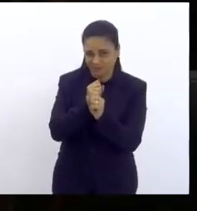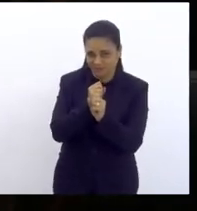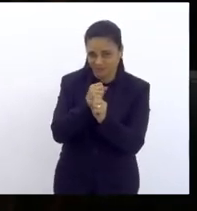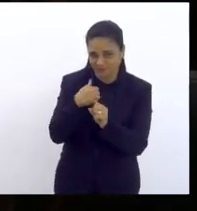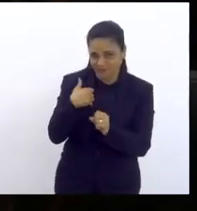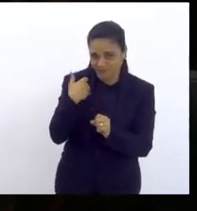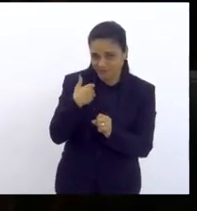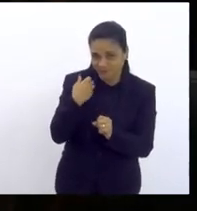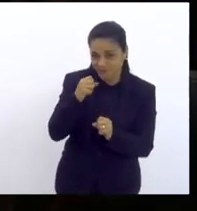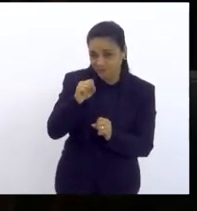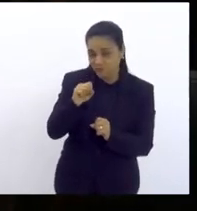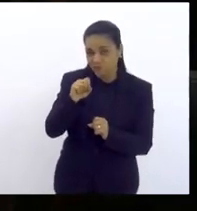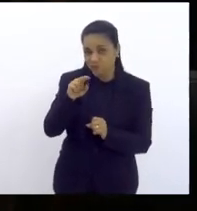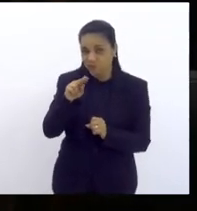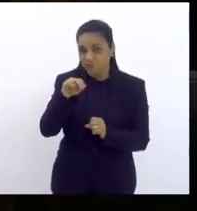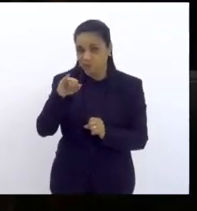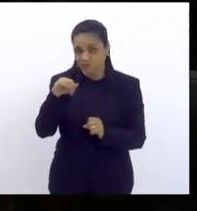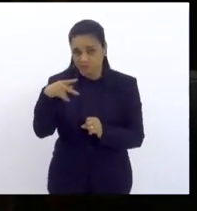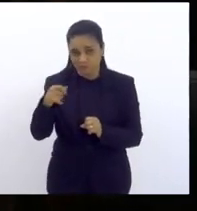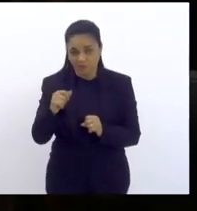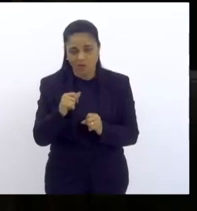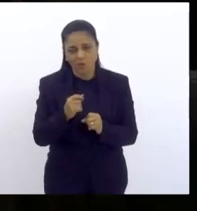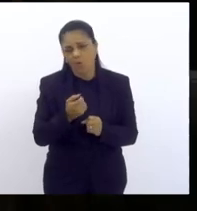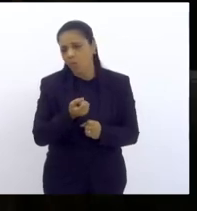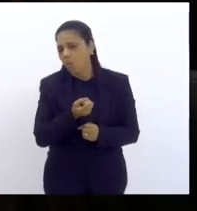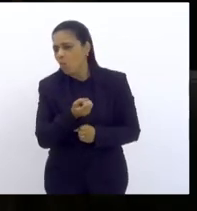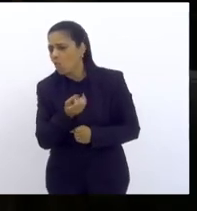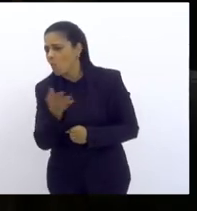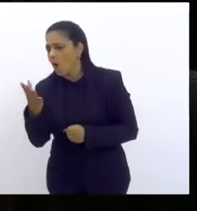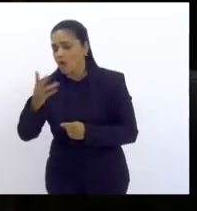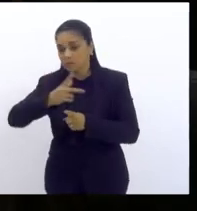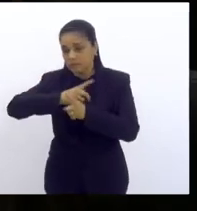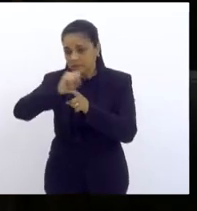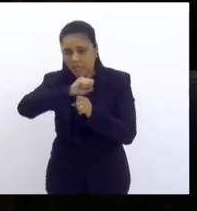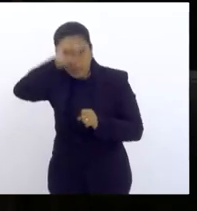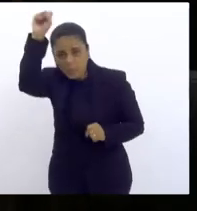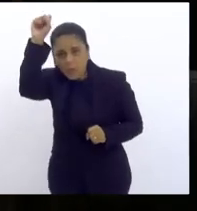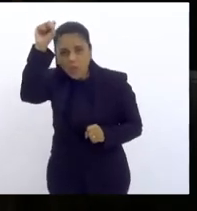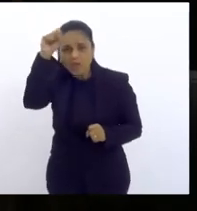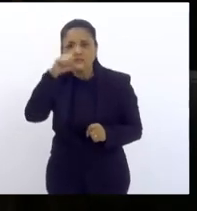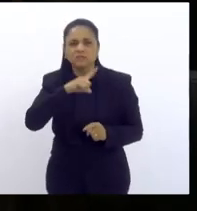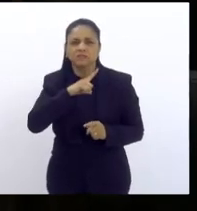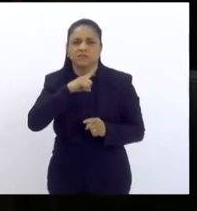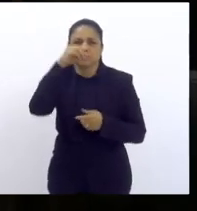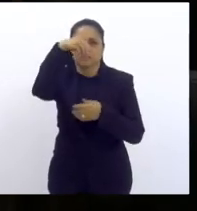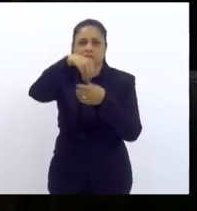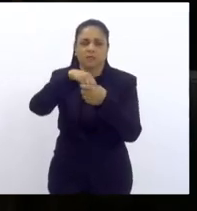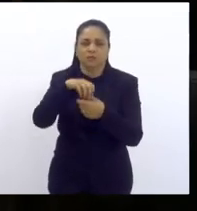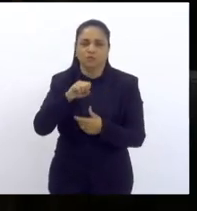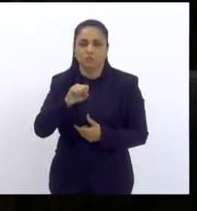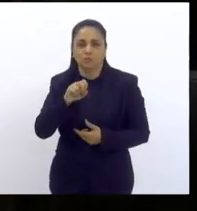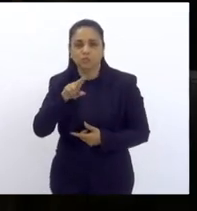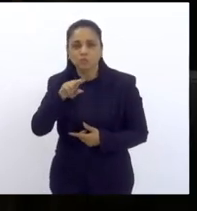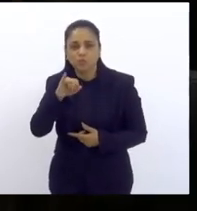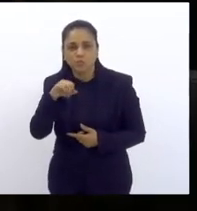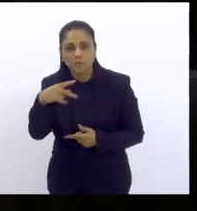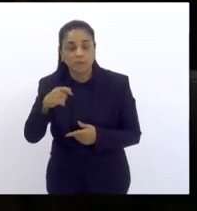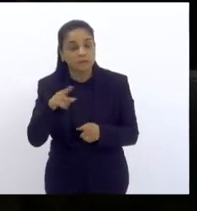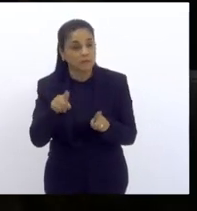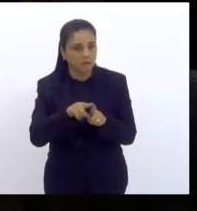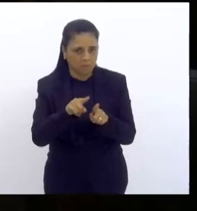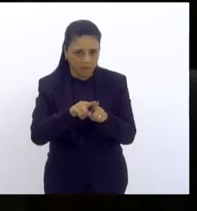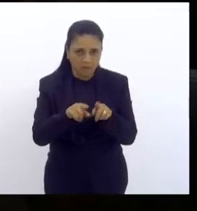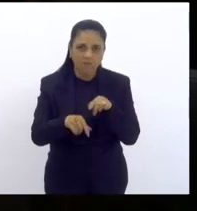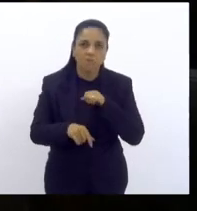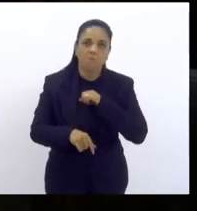que veio na cabeça é quantos Heróis A suipa não teve nesse tempo todo né mas também Quantos vilões